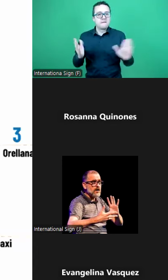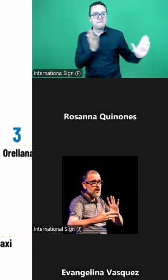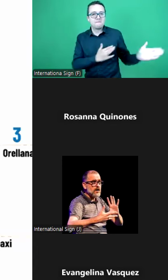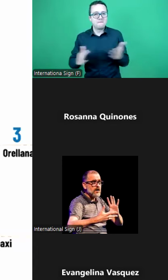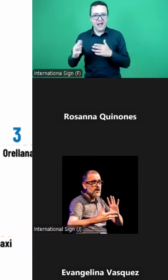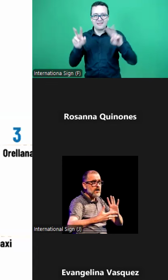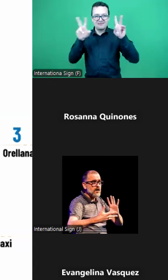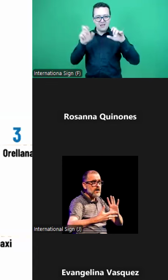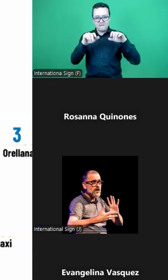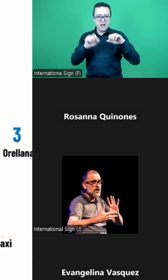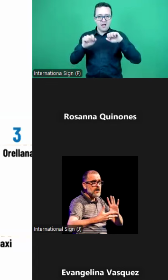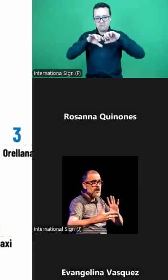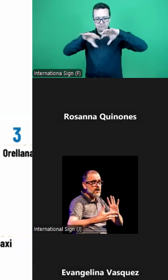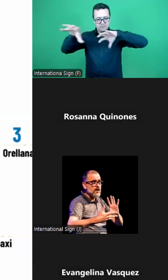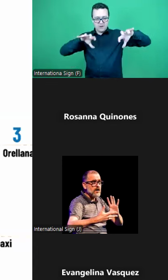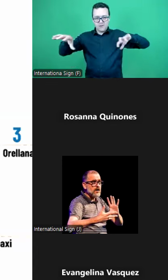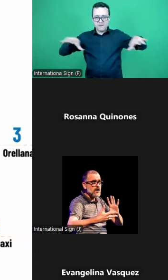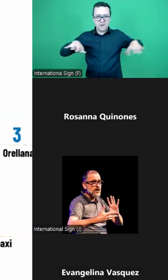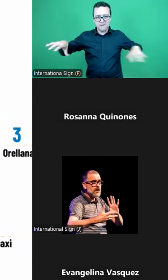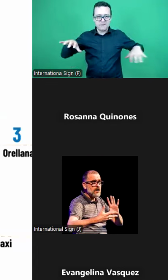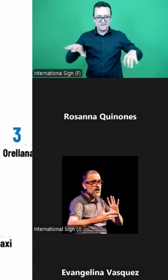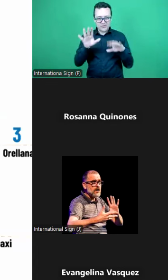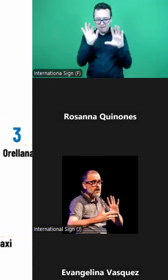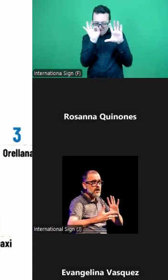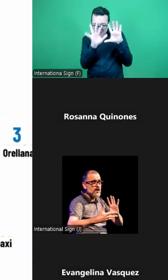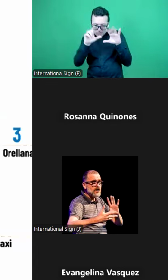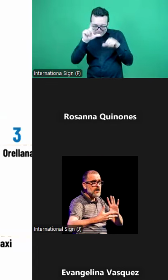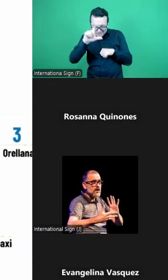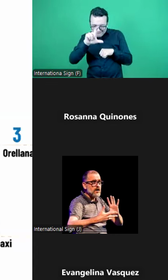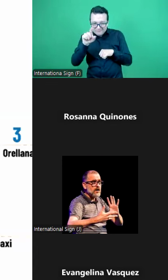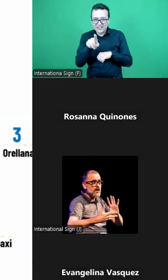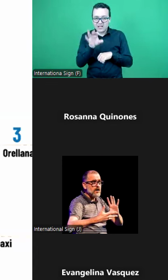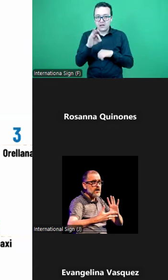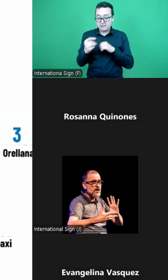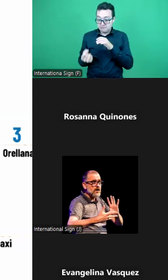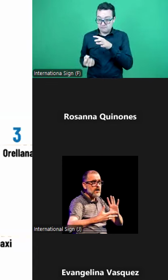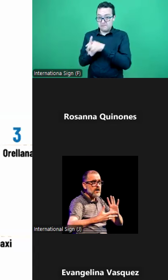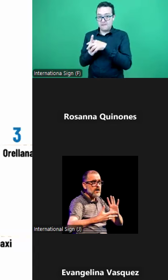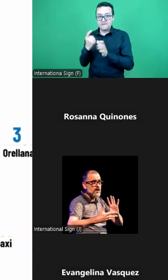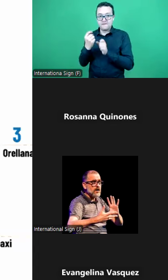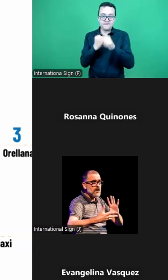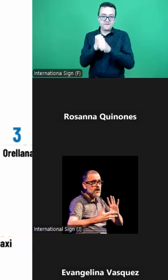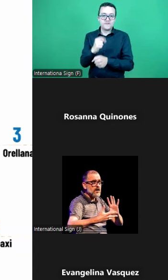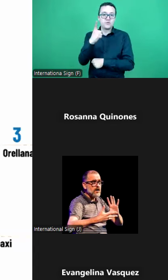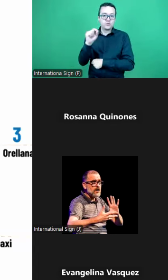que nós implementamos a carga viral no ano